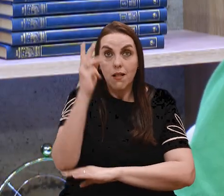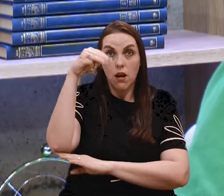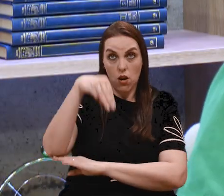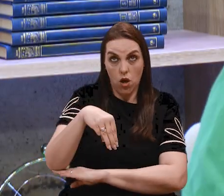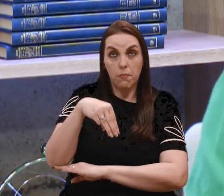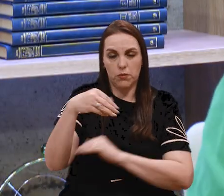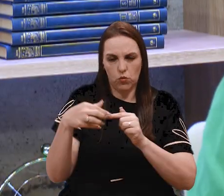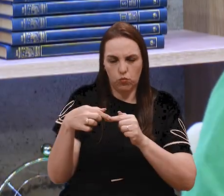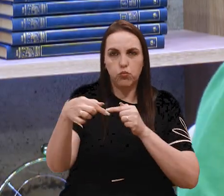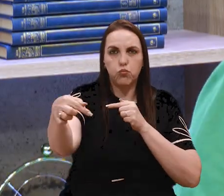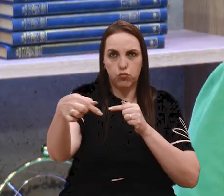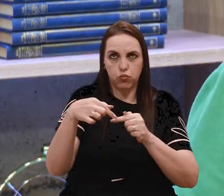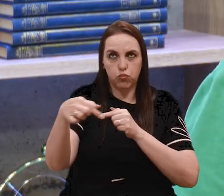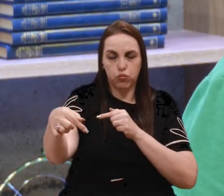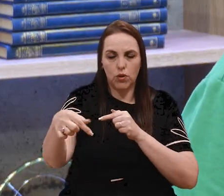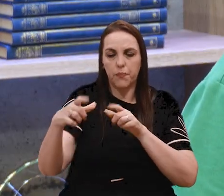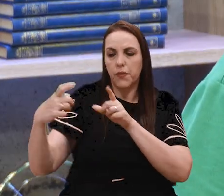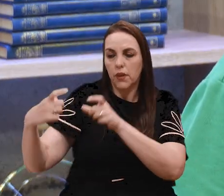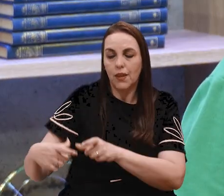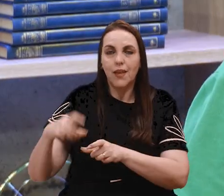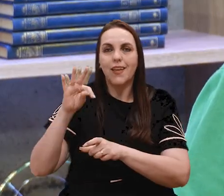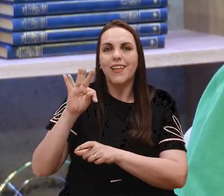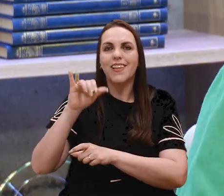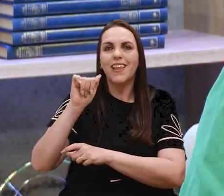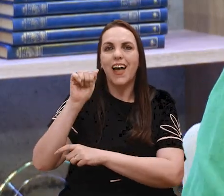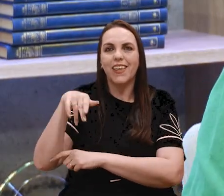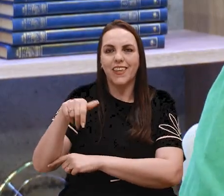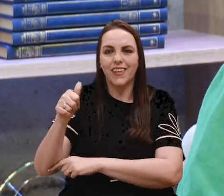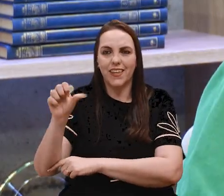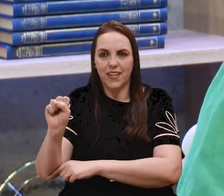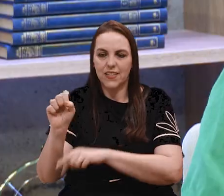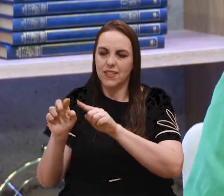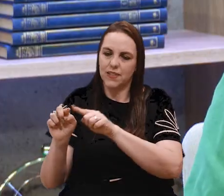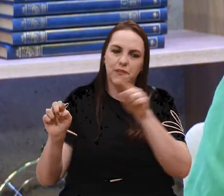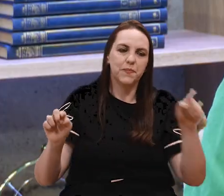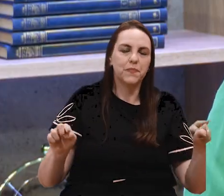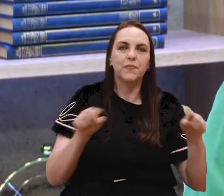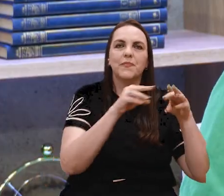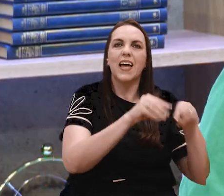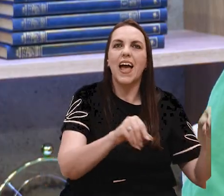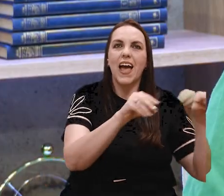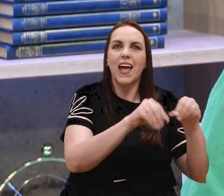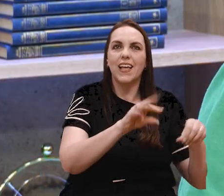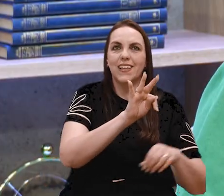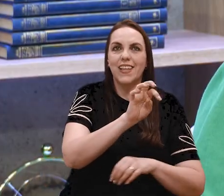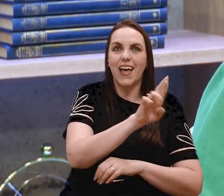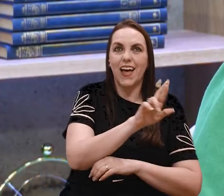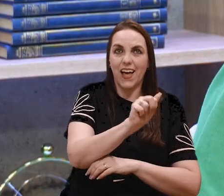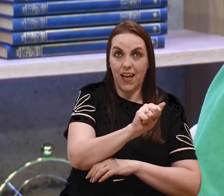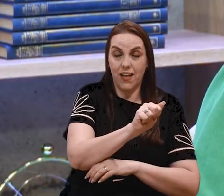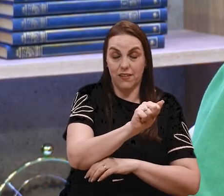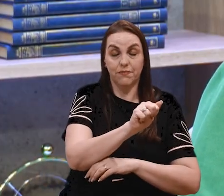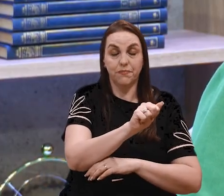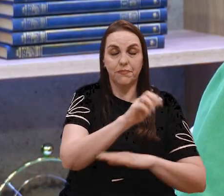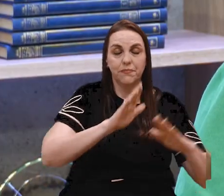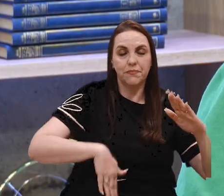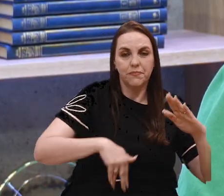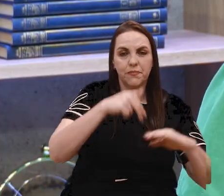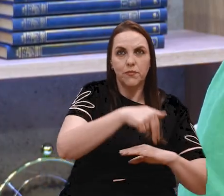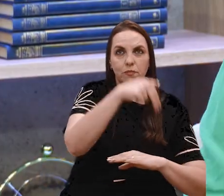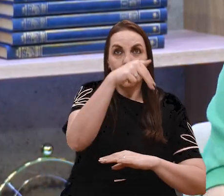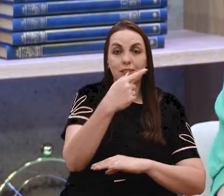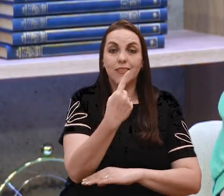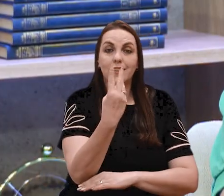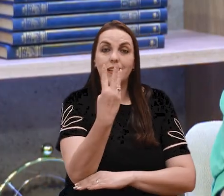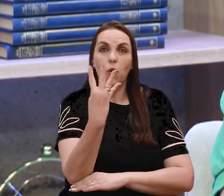entre Tainhas, na região dos Campos de Cima da Serra, e Terra de Areia, no litoral norte, num investimento de 134